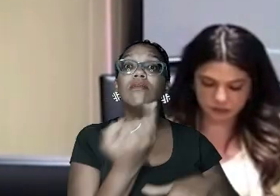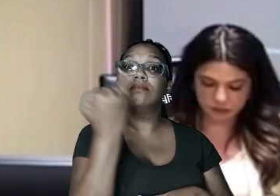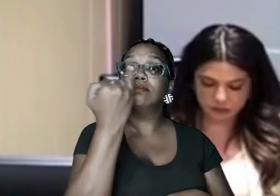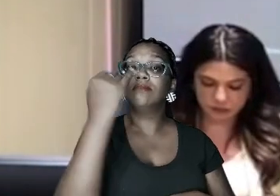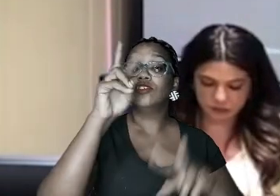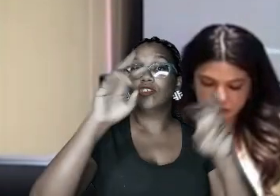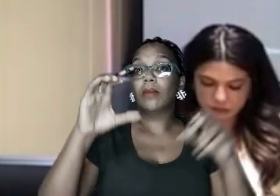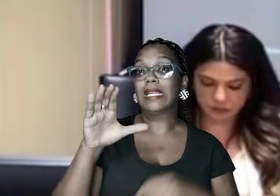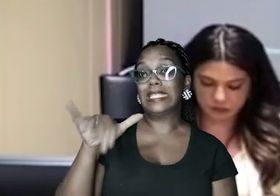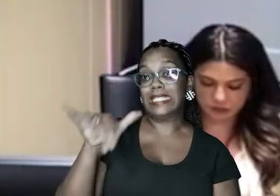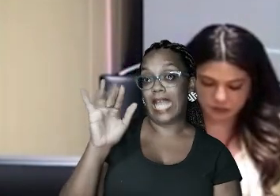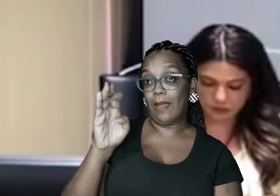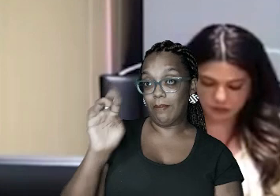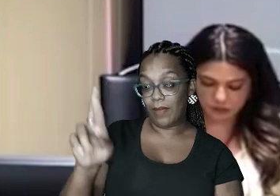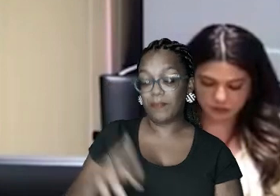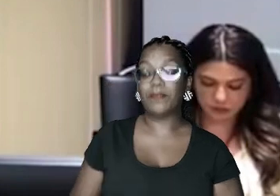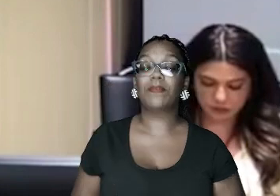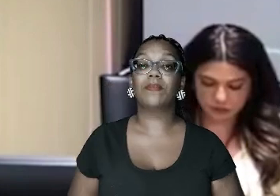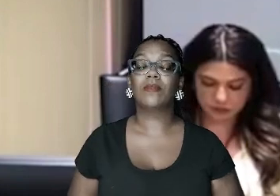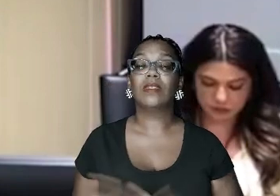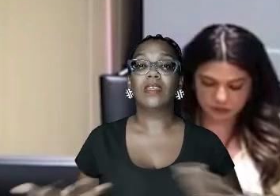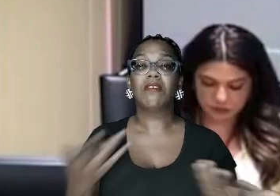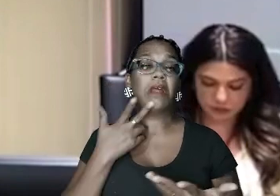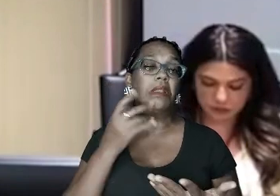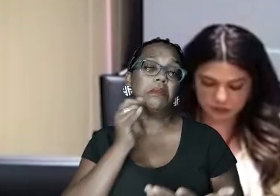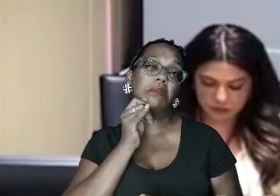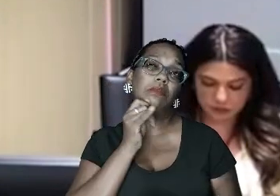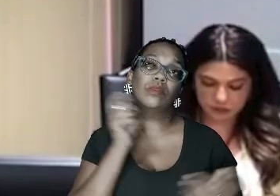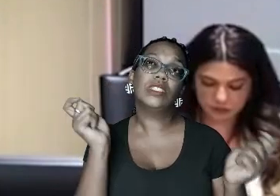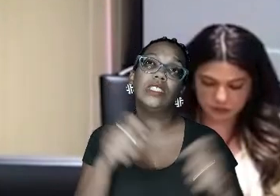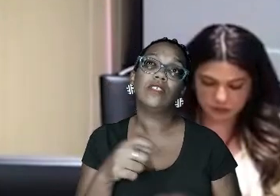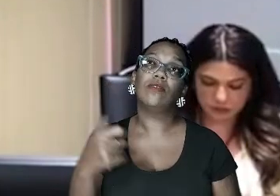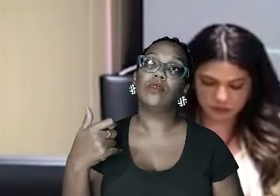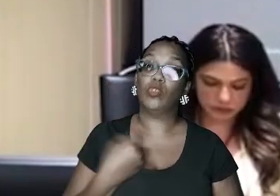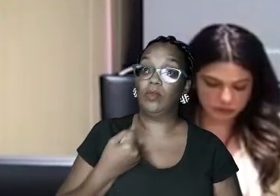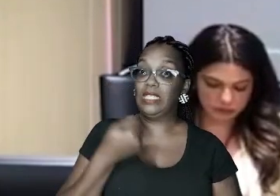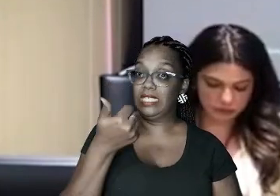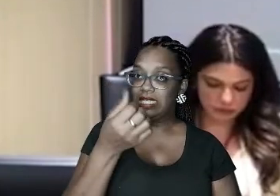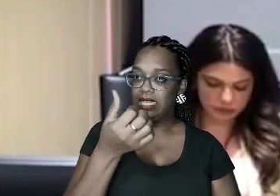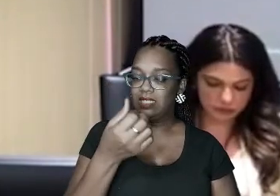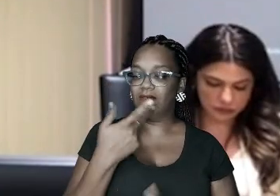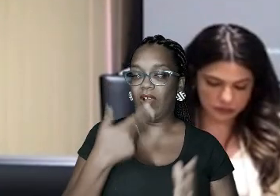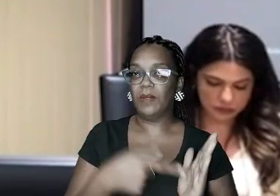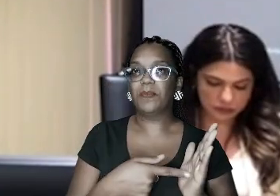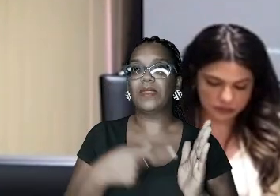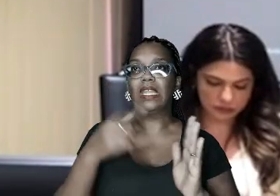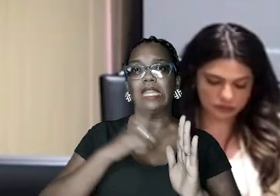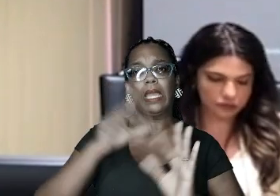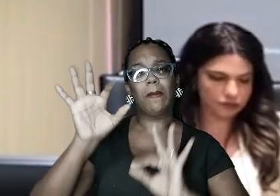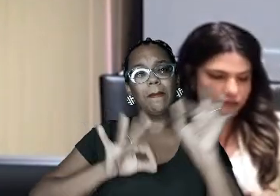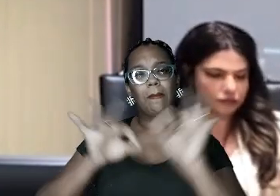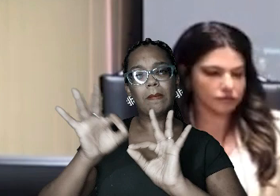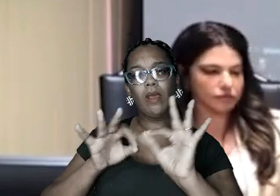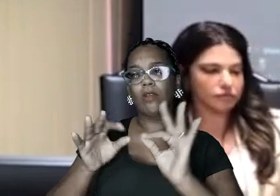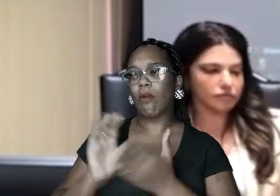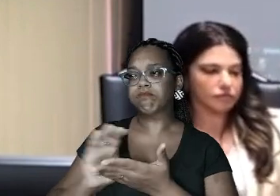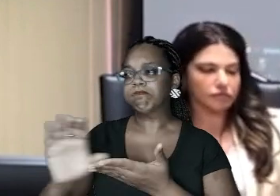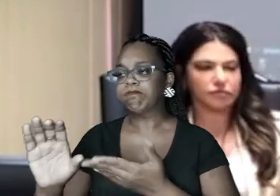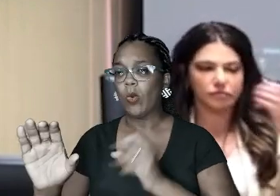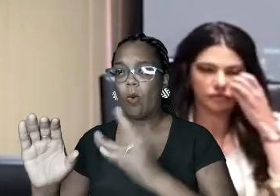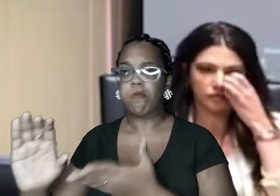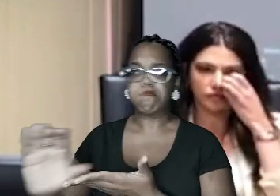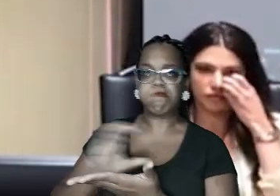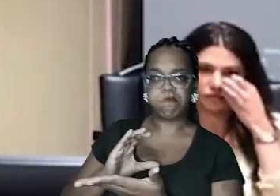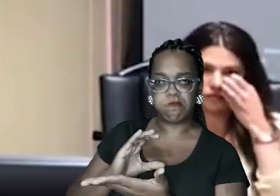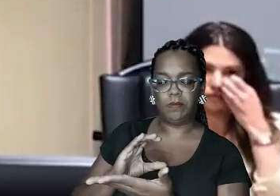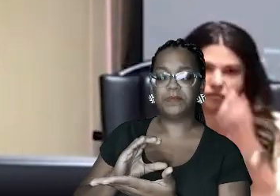a divulgação de informação relevante e também sobre insider trade né quando se diz lá que é possível ter por exemplo 16 um plano de